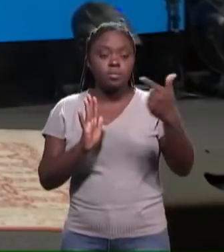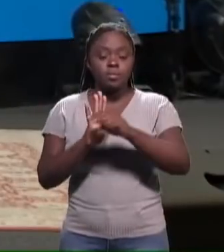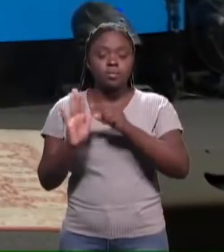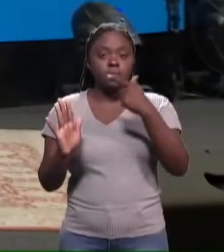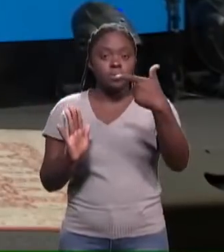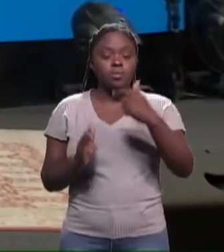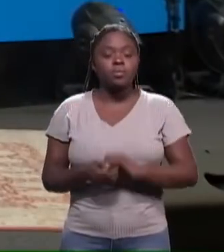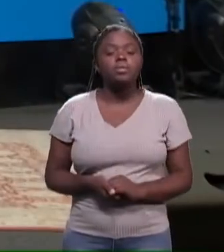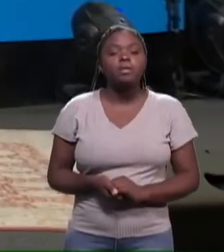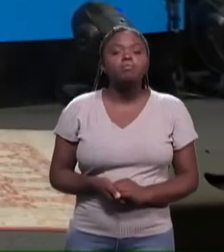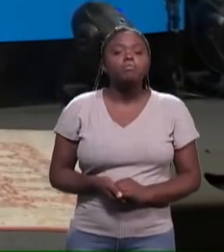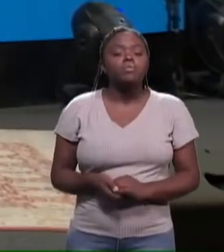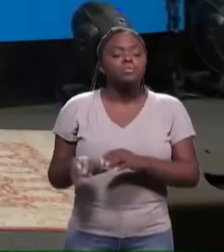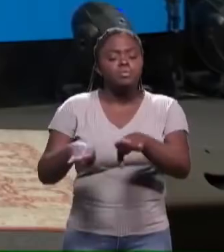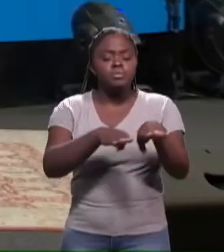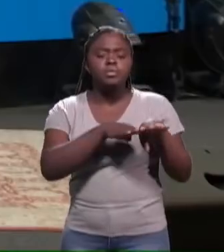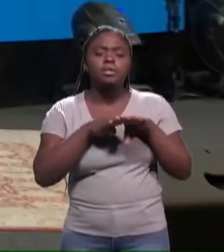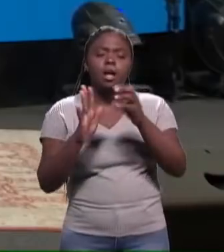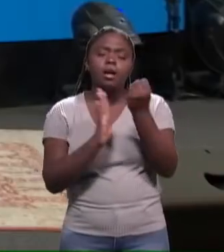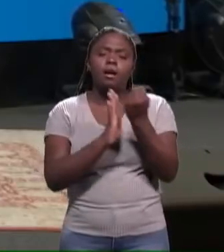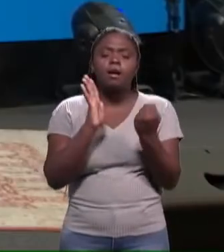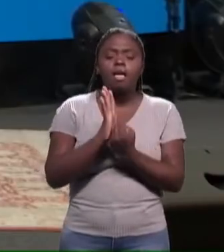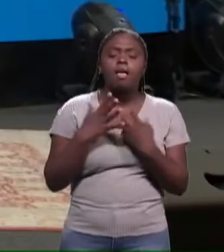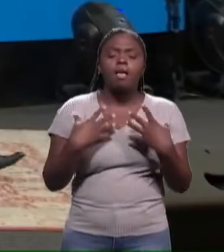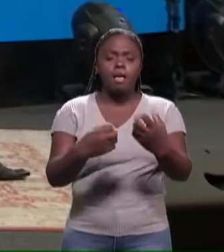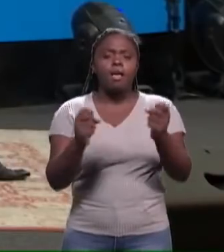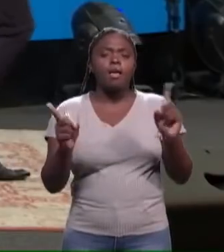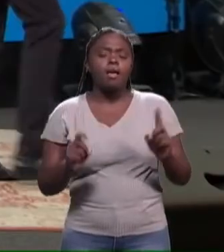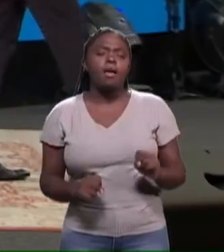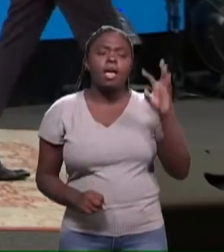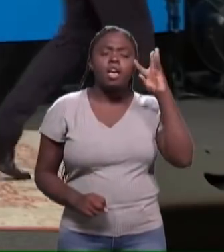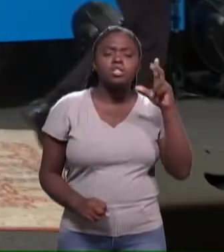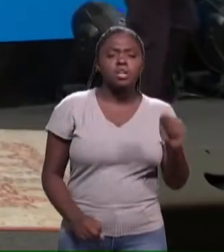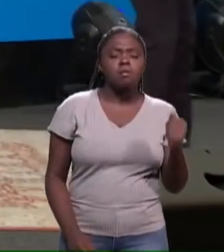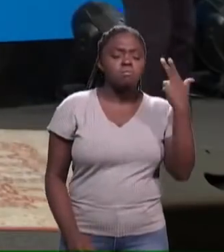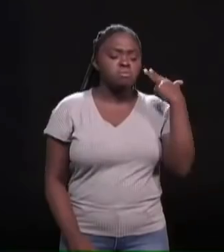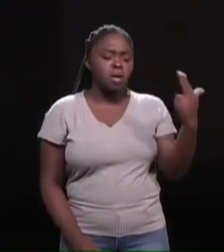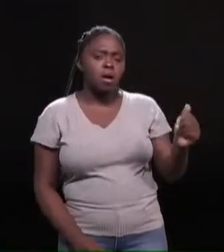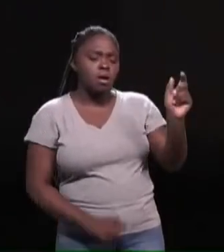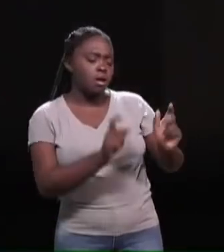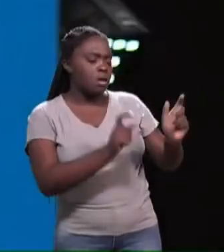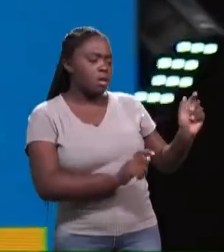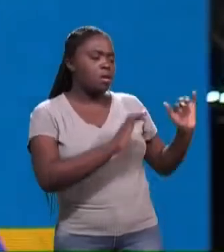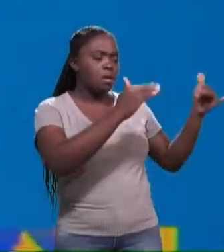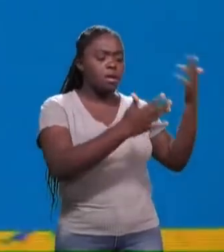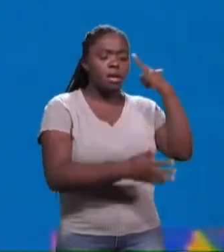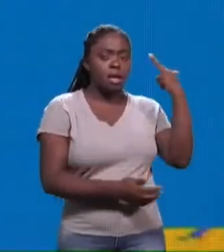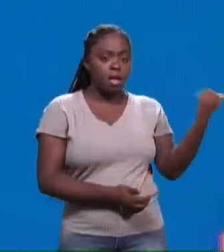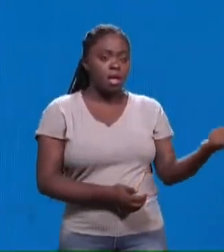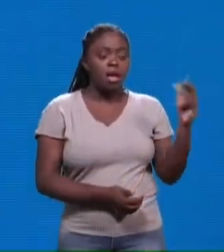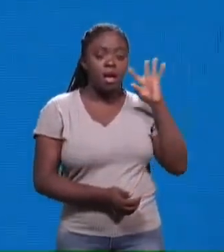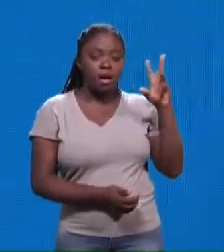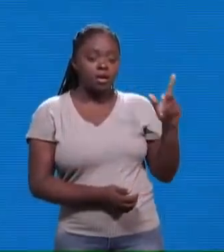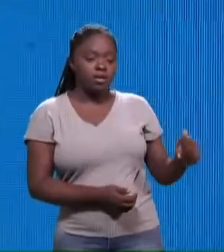se amodem ao padrão desse século. É não achar normal o que essa galera aí fora acha normal.